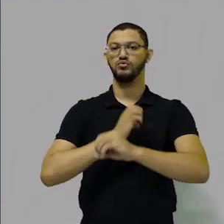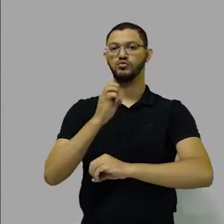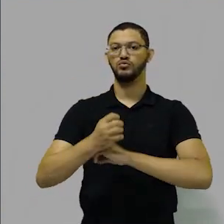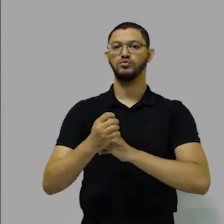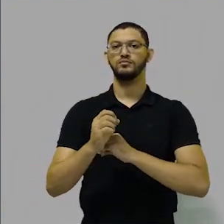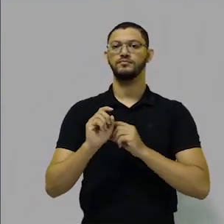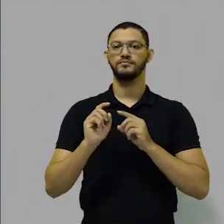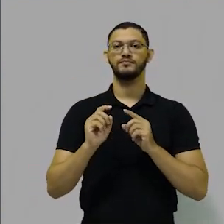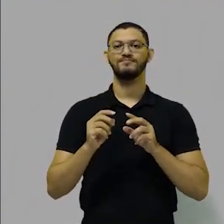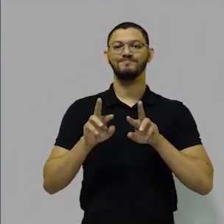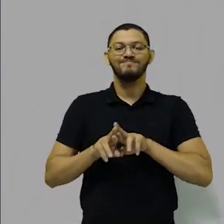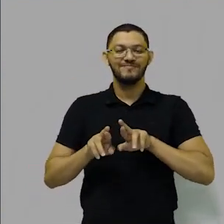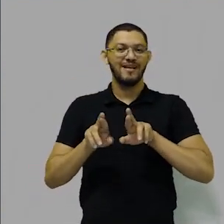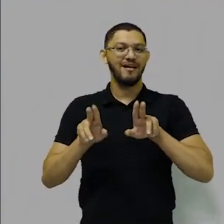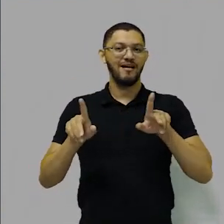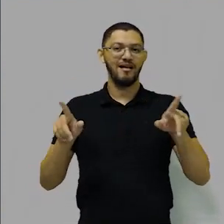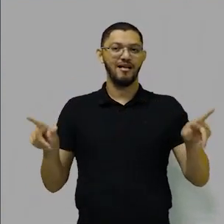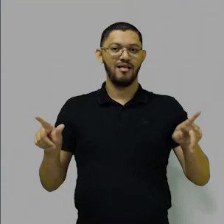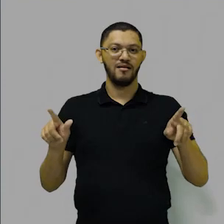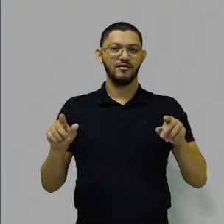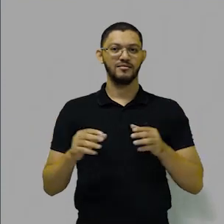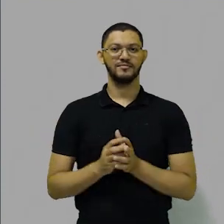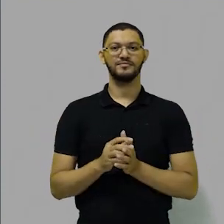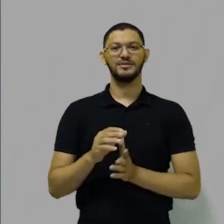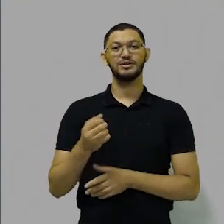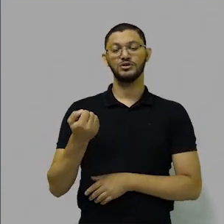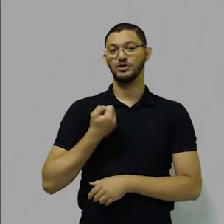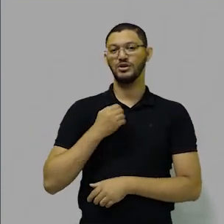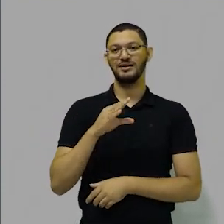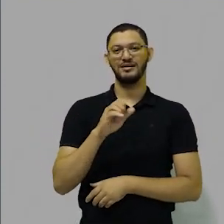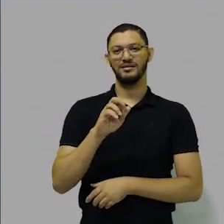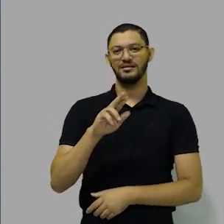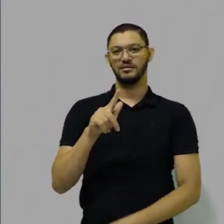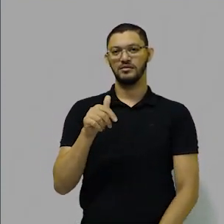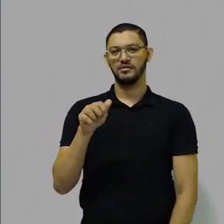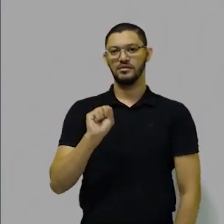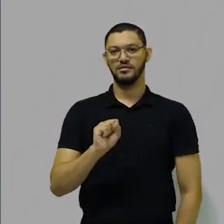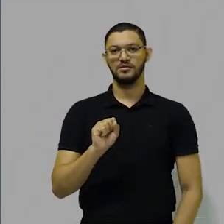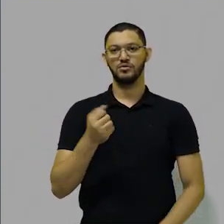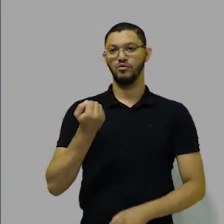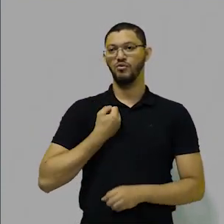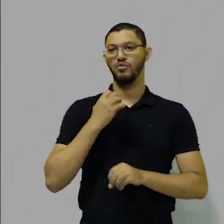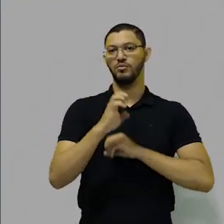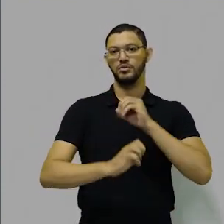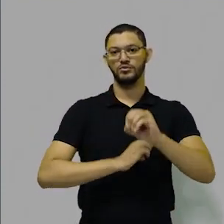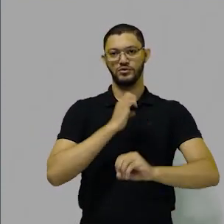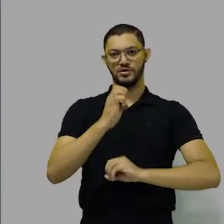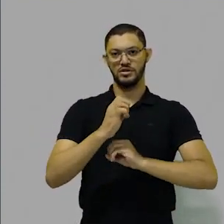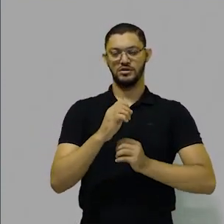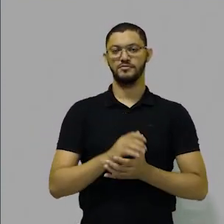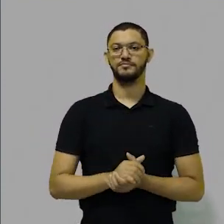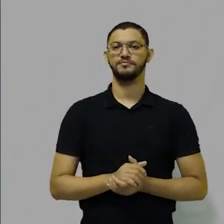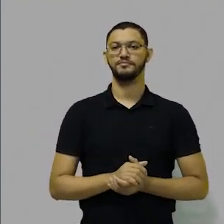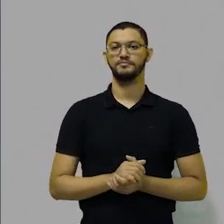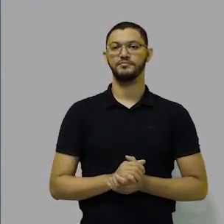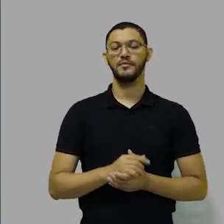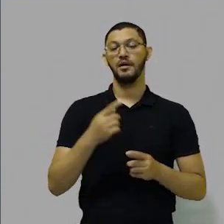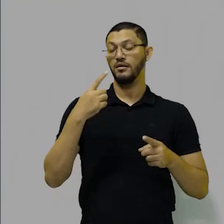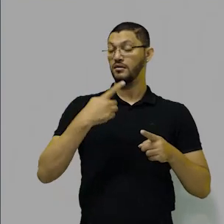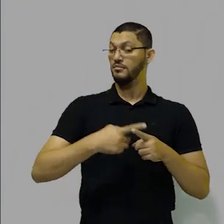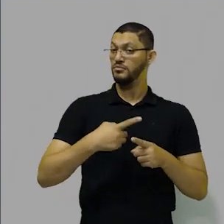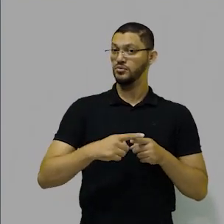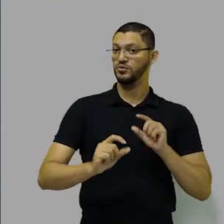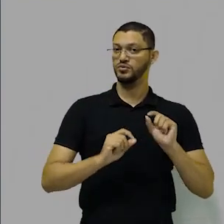estabeleça a diferença entre cargas, a diferença eletrostática, que vai ser o